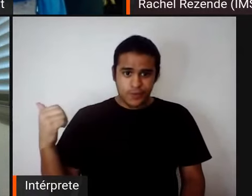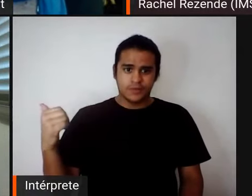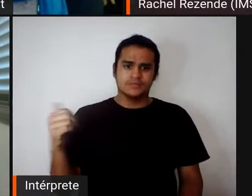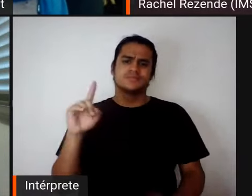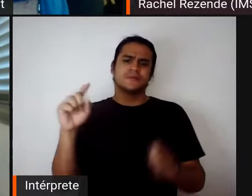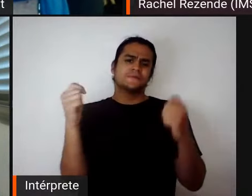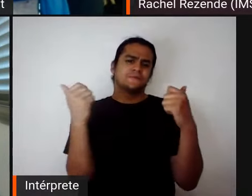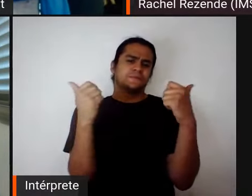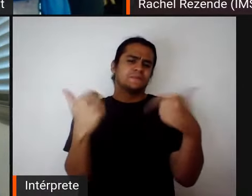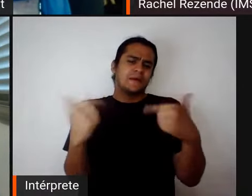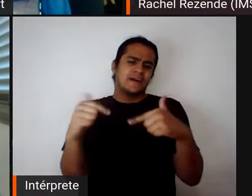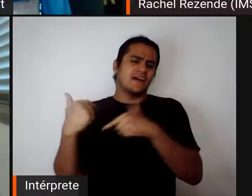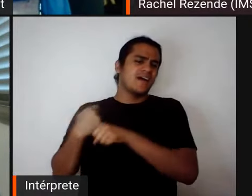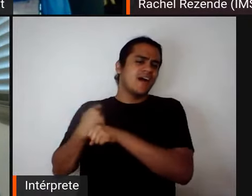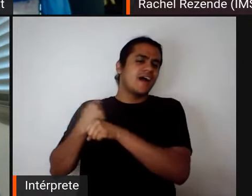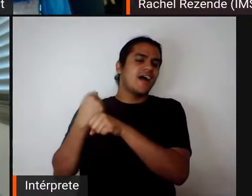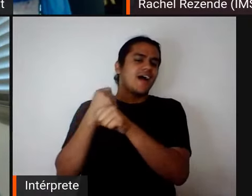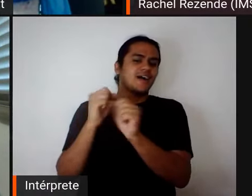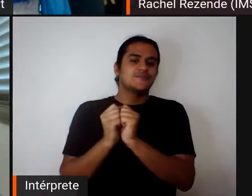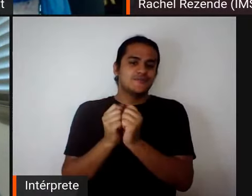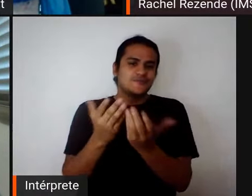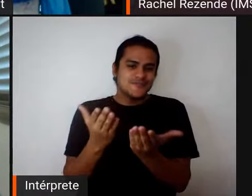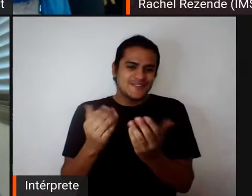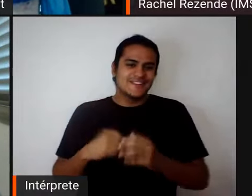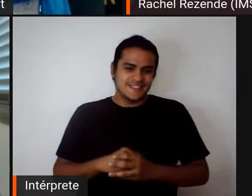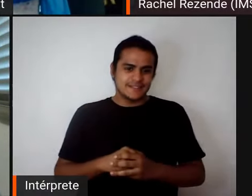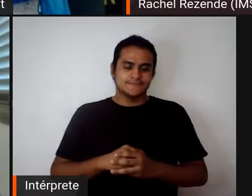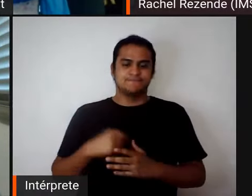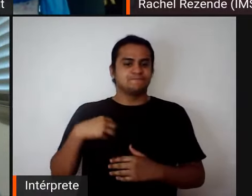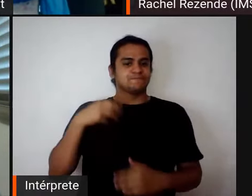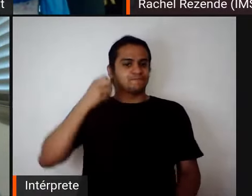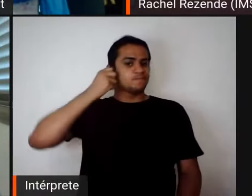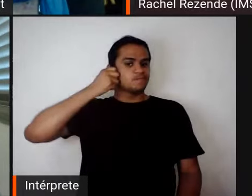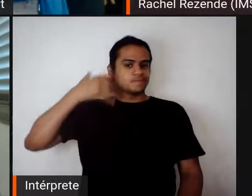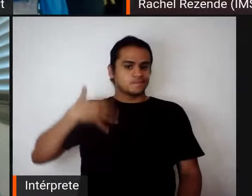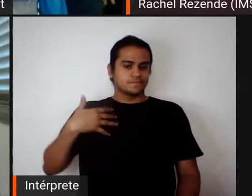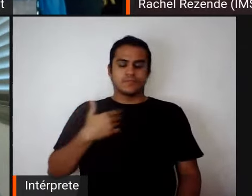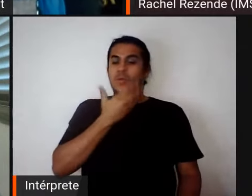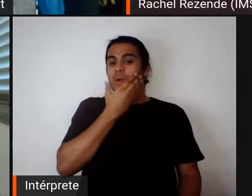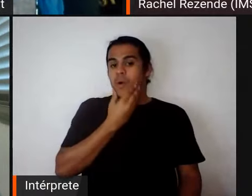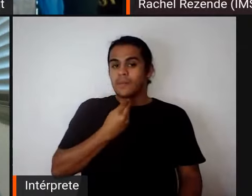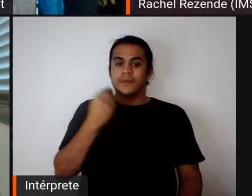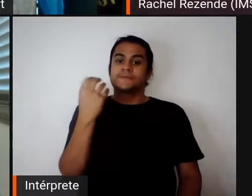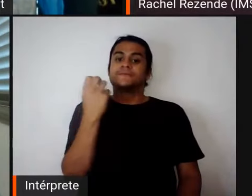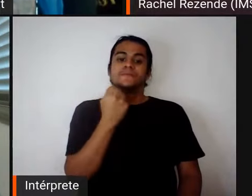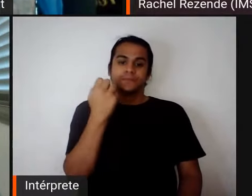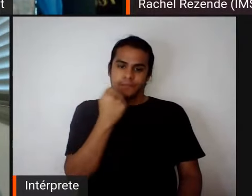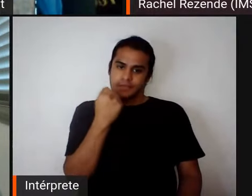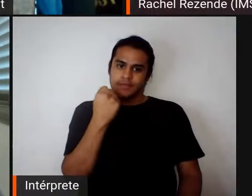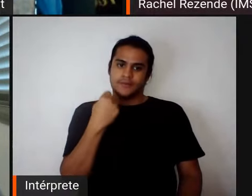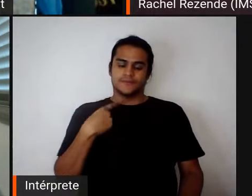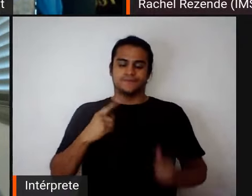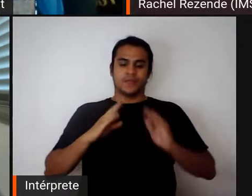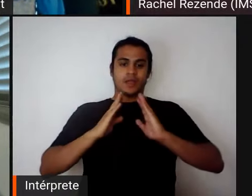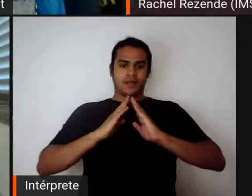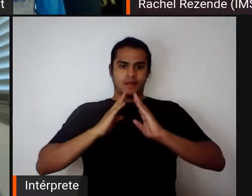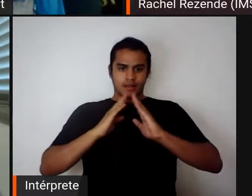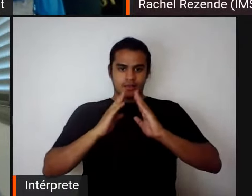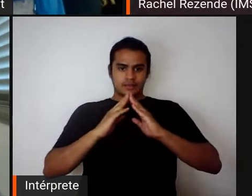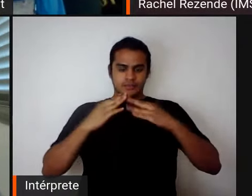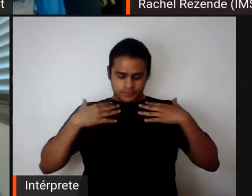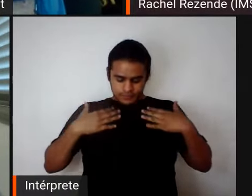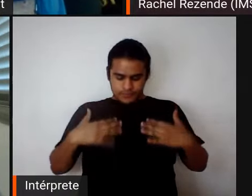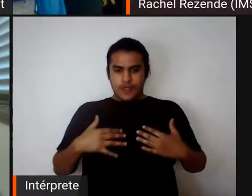Maureen. Vou me autodescrever. Eu sou um homem branco, estou aqui na minha casa, vestindo uma camisa